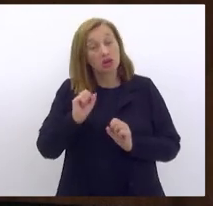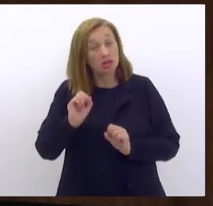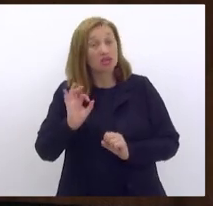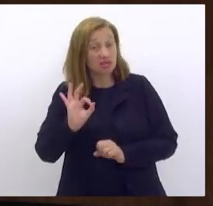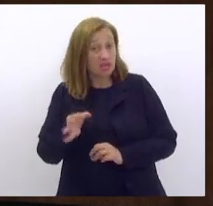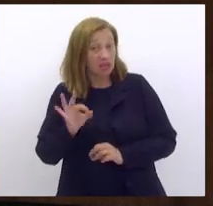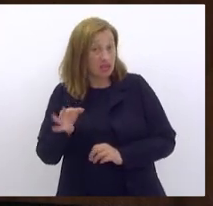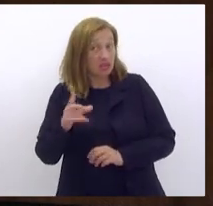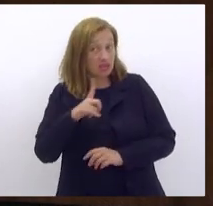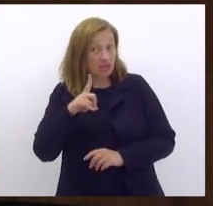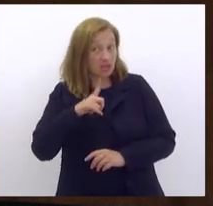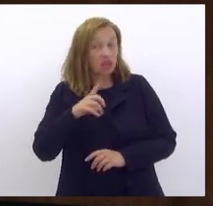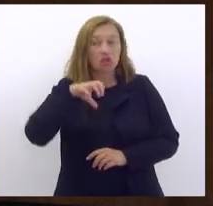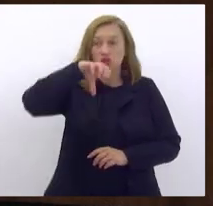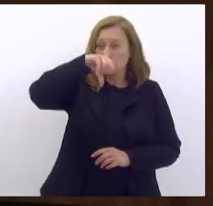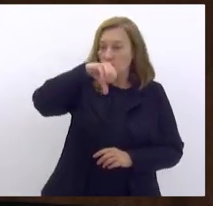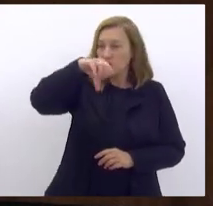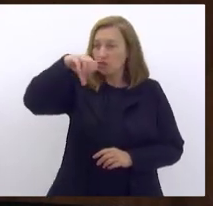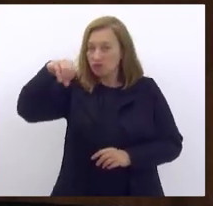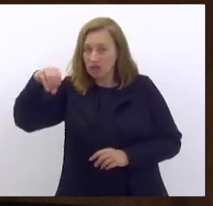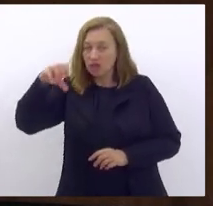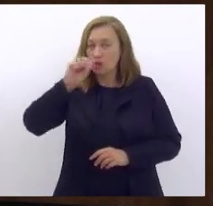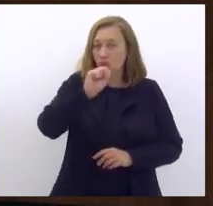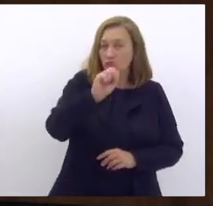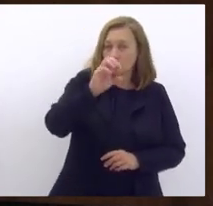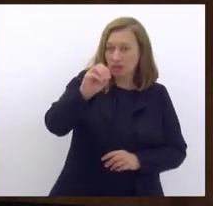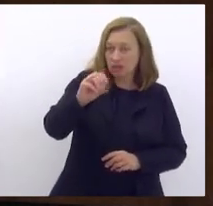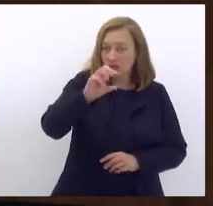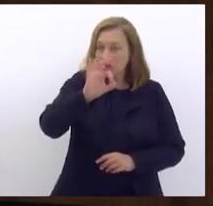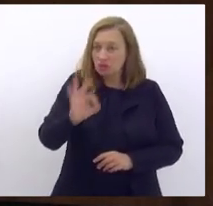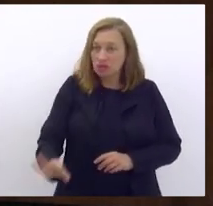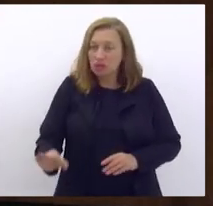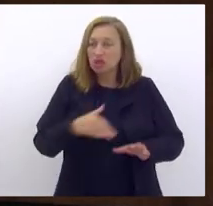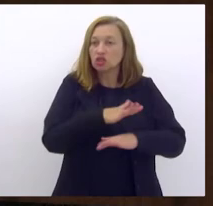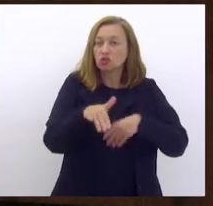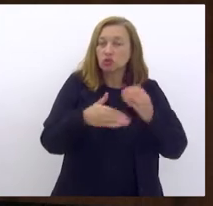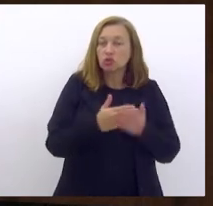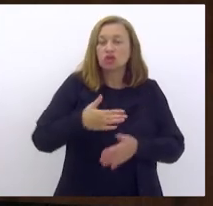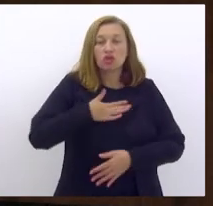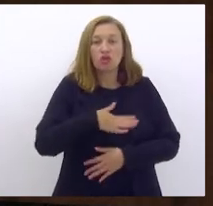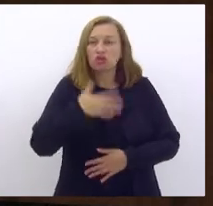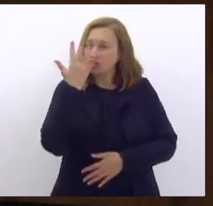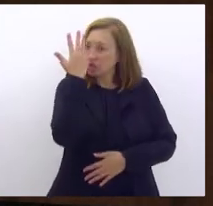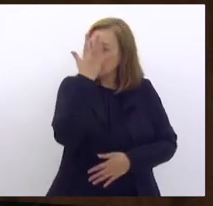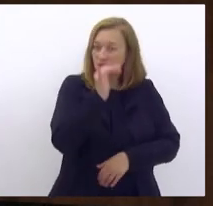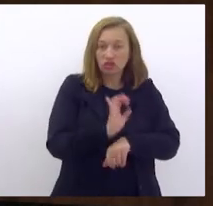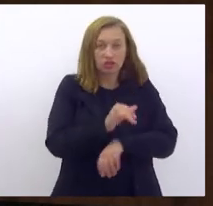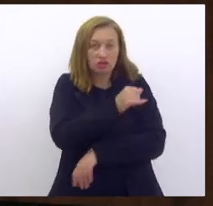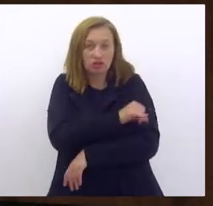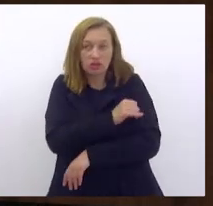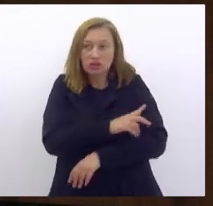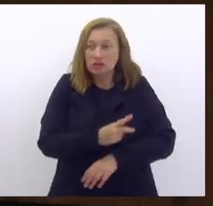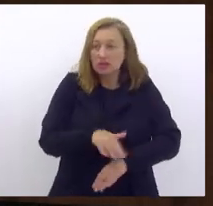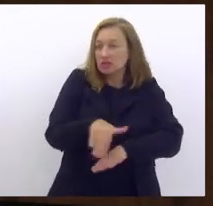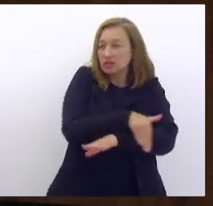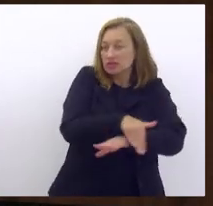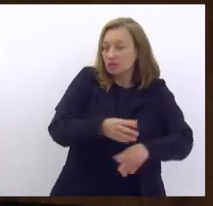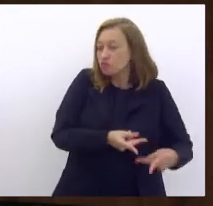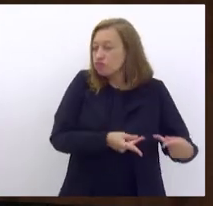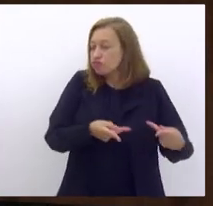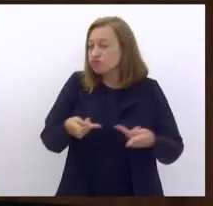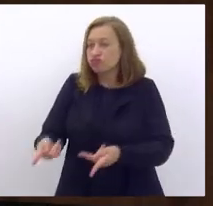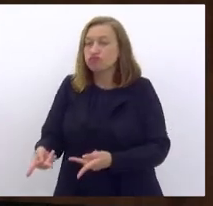garantir que 90% a 80% dos fuliães e fuliãs do estado do Rio de Janeiro que saem pelas ruas